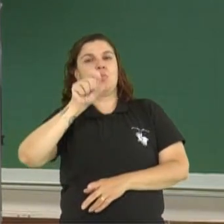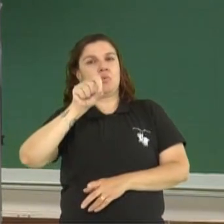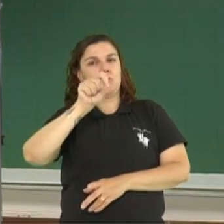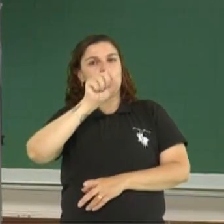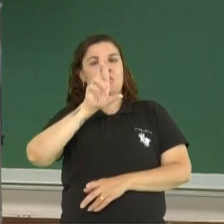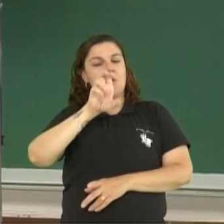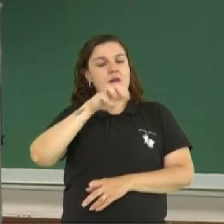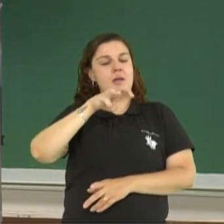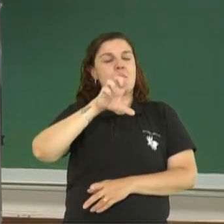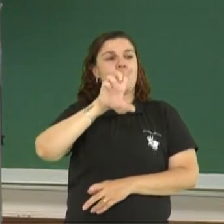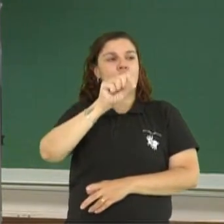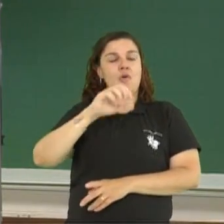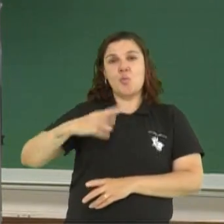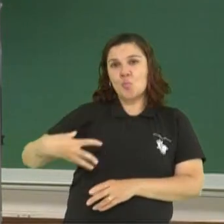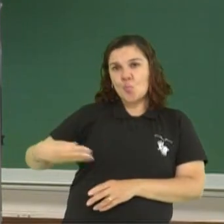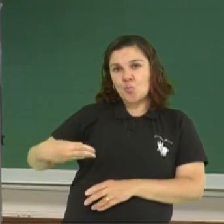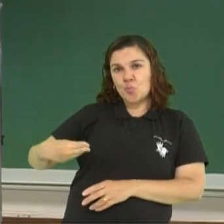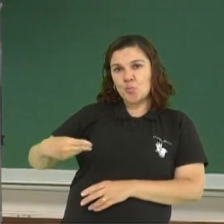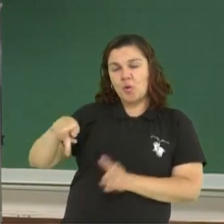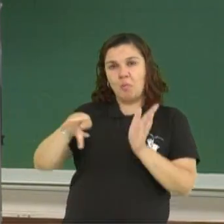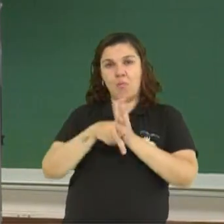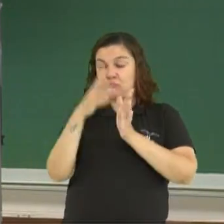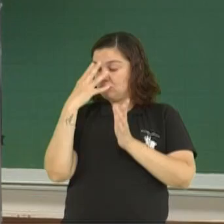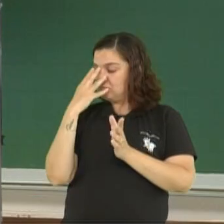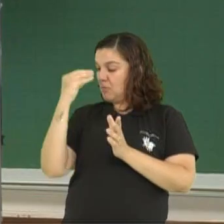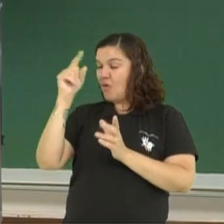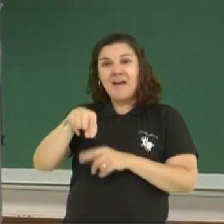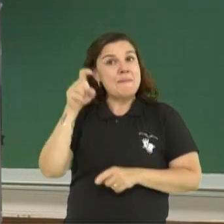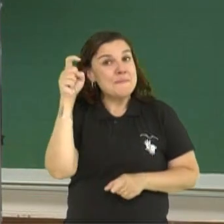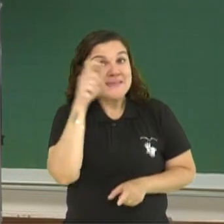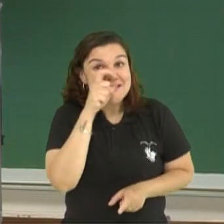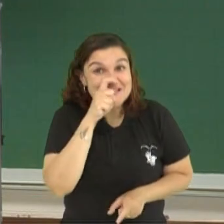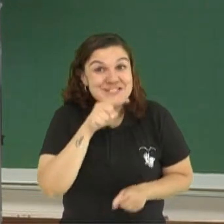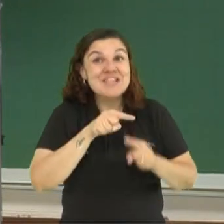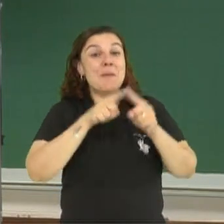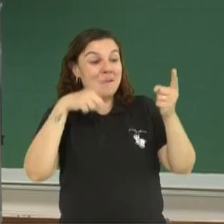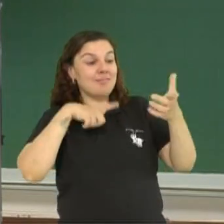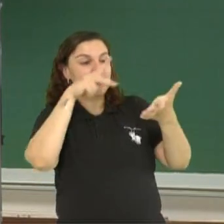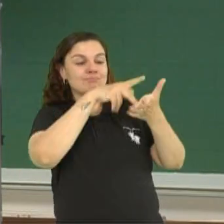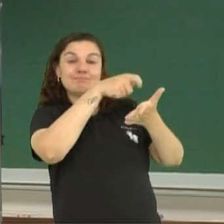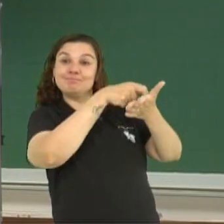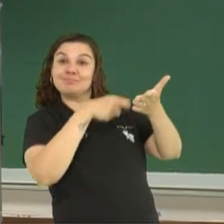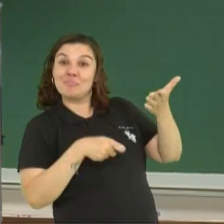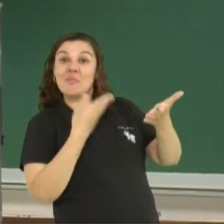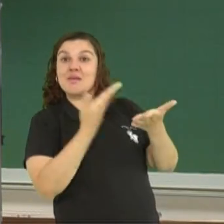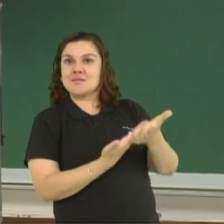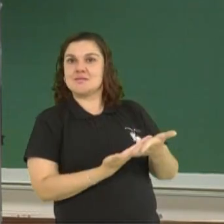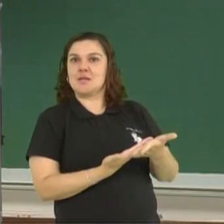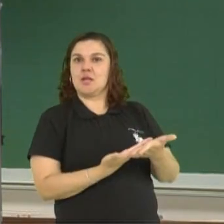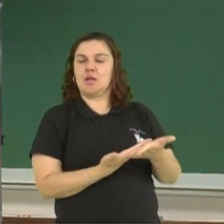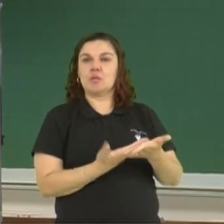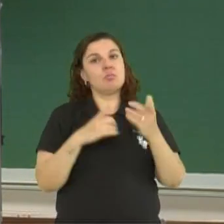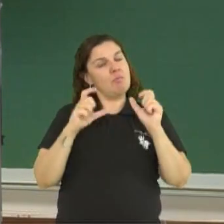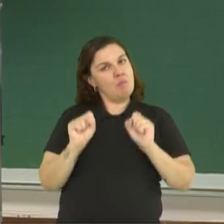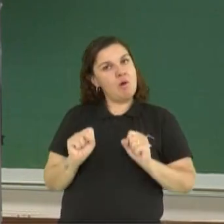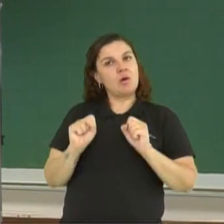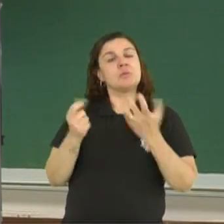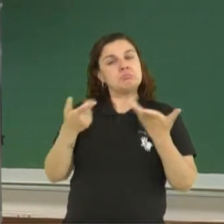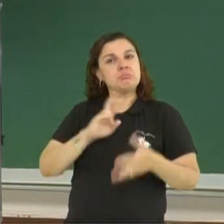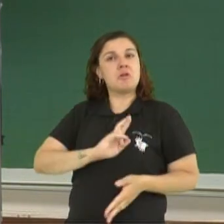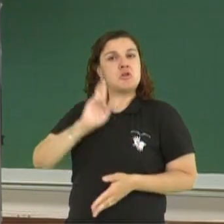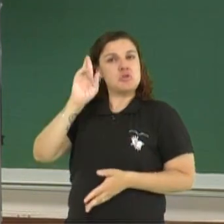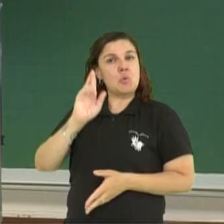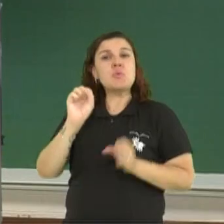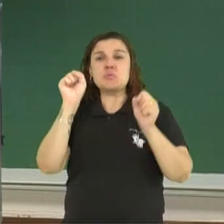loba, tal. Então vem essa história, nem que seja uma história fictícia, mas existe uma história escrita. Pode ter cunho cerimonial? Sim. Pode ter cunho religioso?